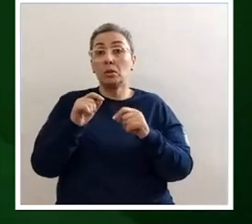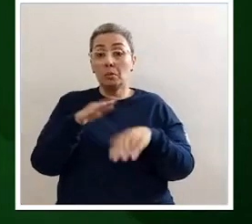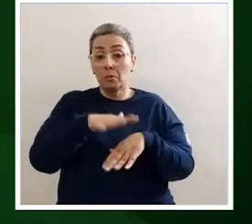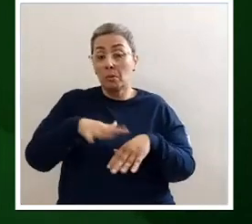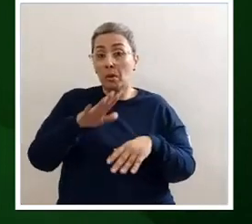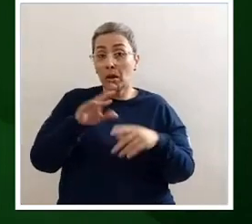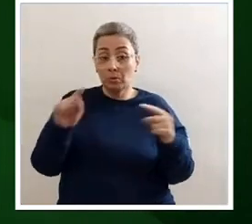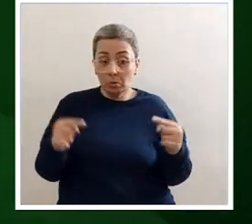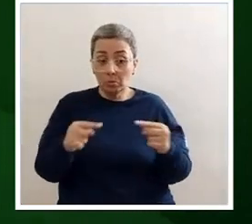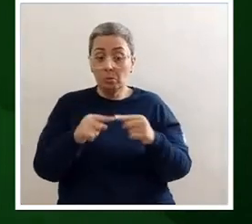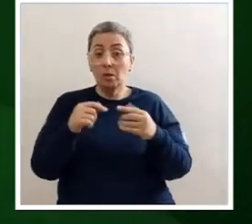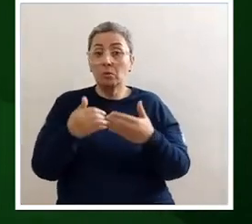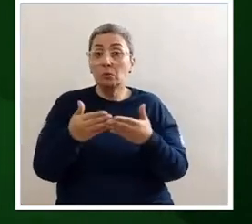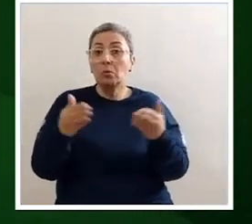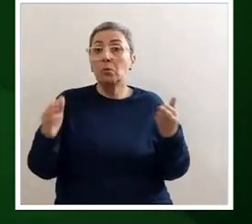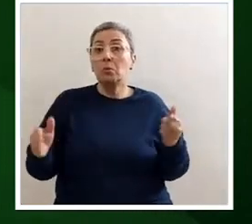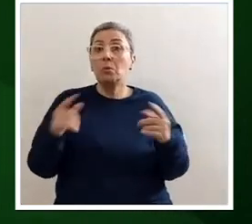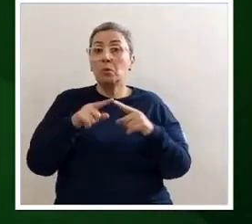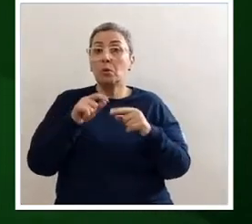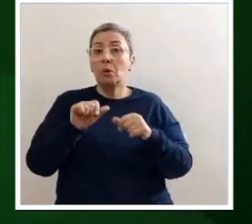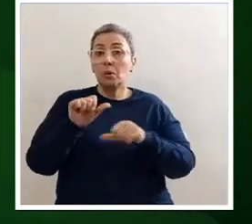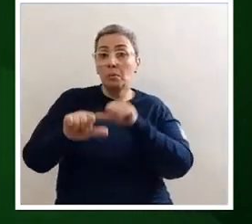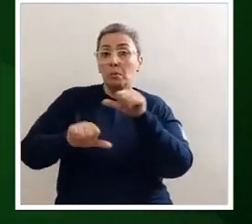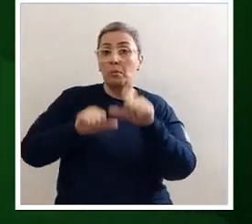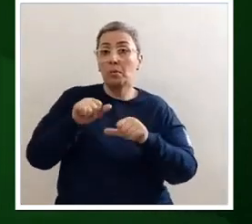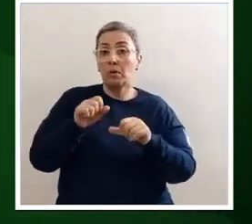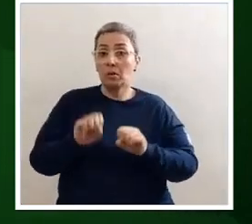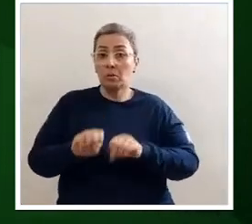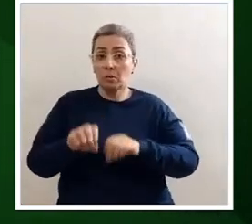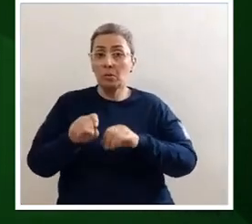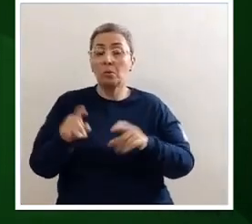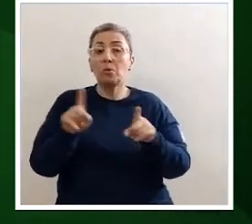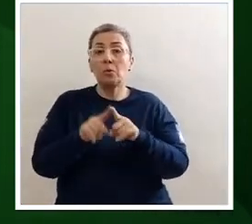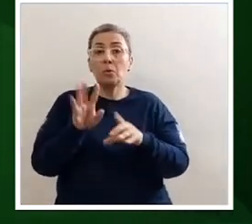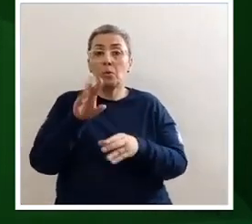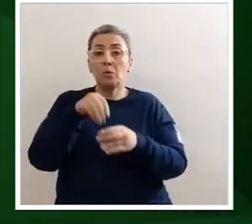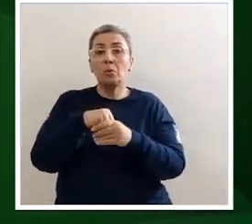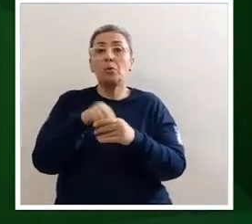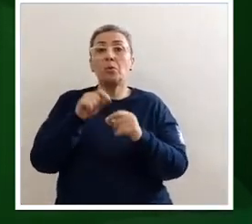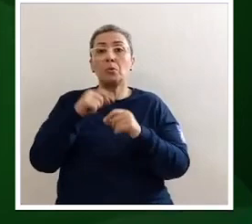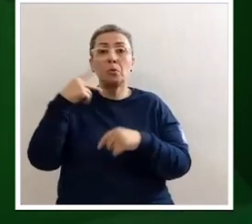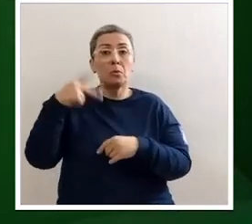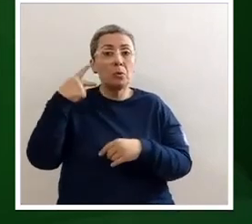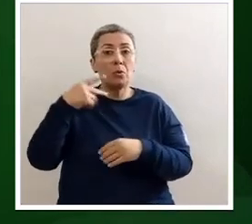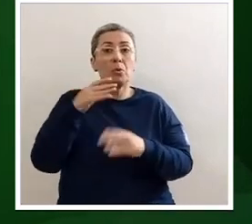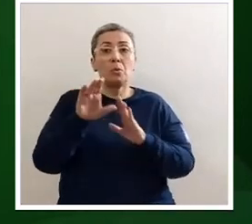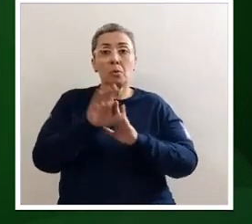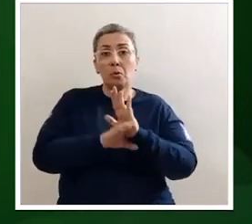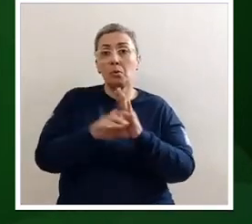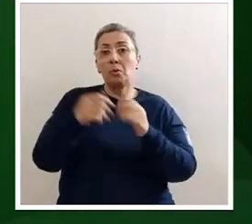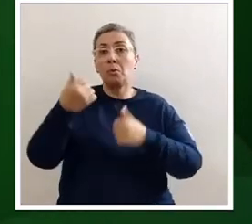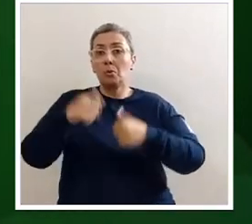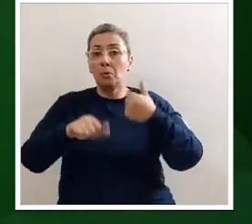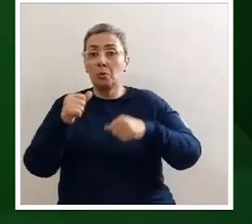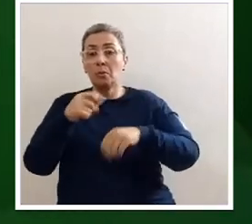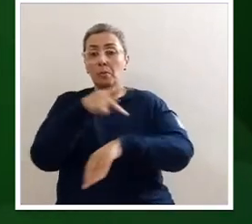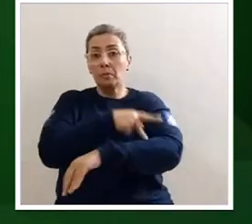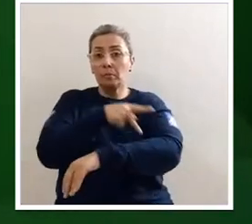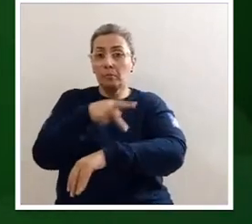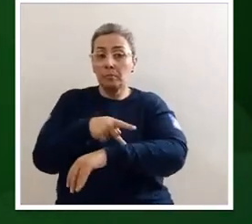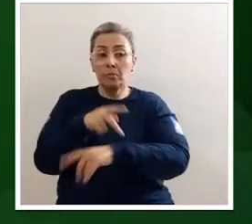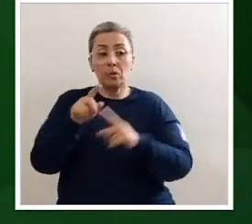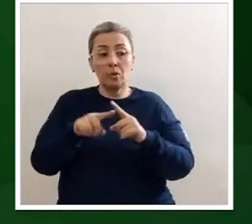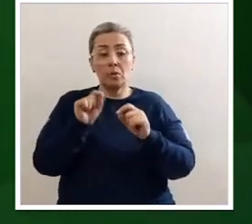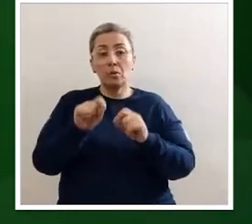uma abordagem mais Ampla a reforma do ensino que inclui a política do currículo da avaliação da pedagogia